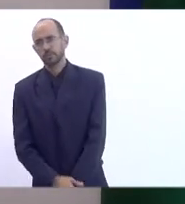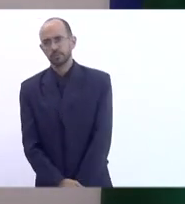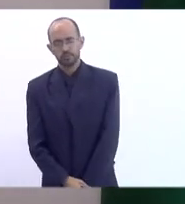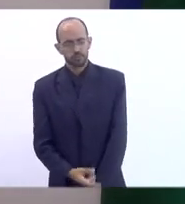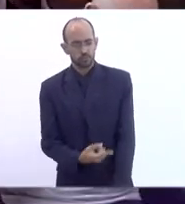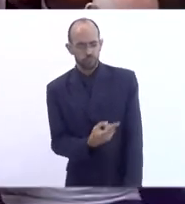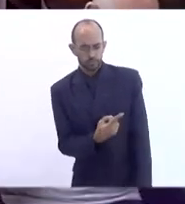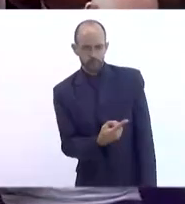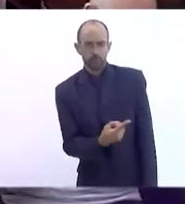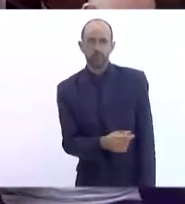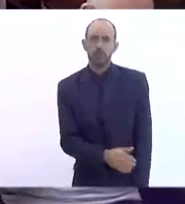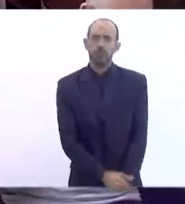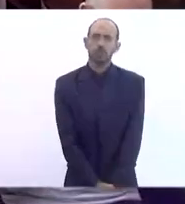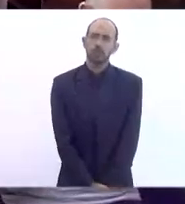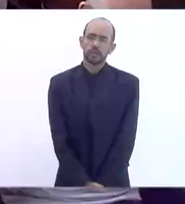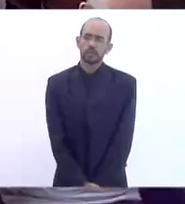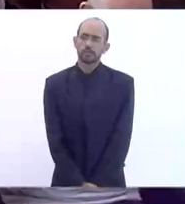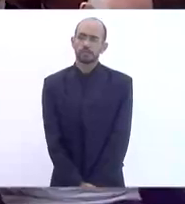Bom